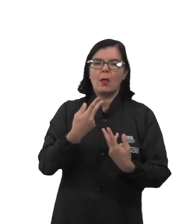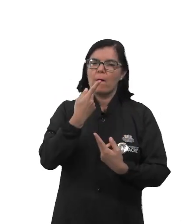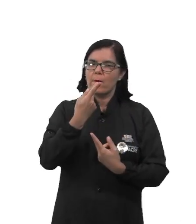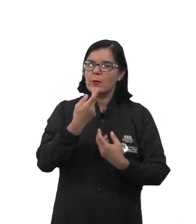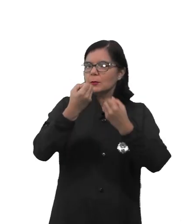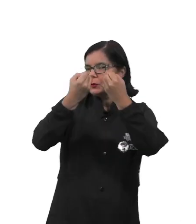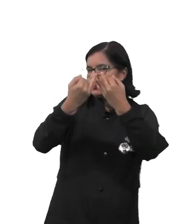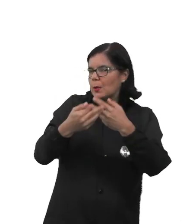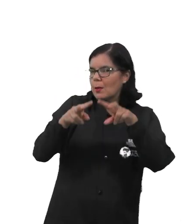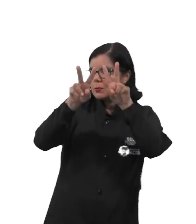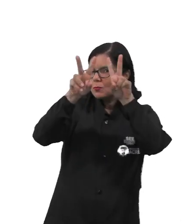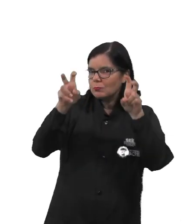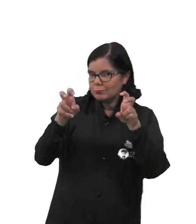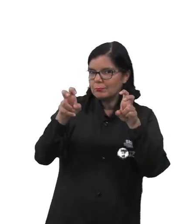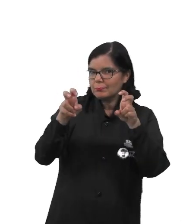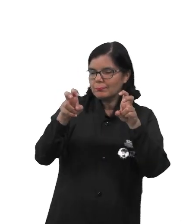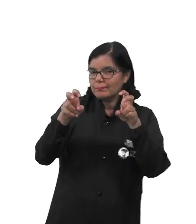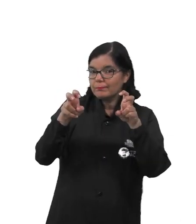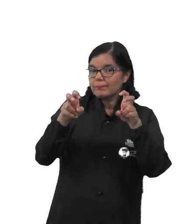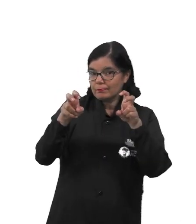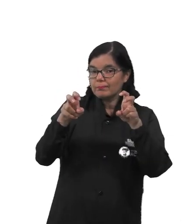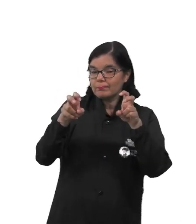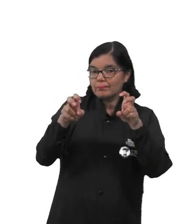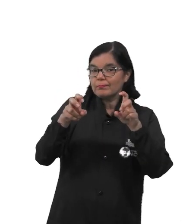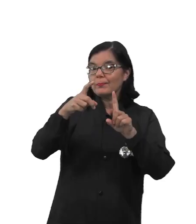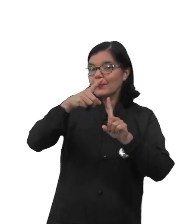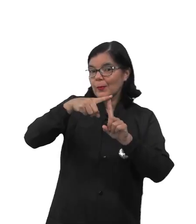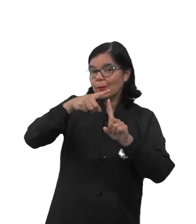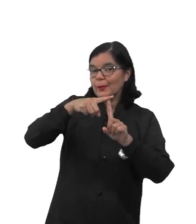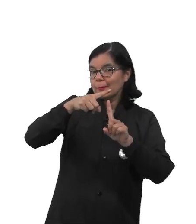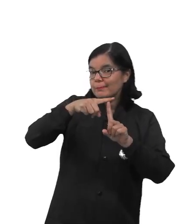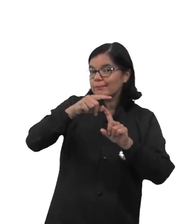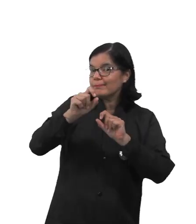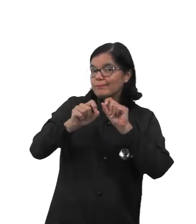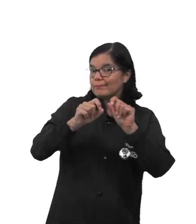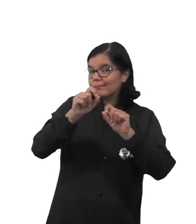sobre um tema? Falar sobre um tema é a tipologia